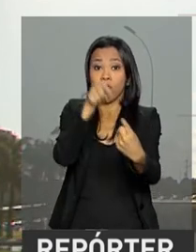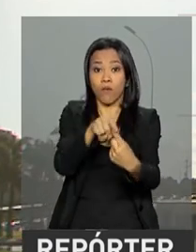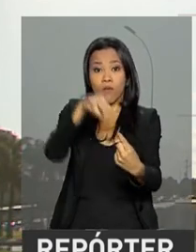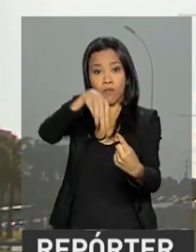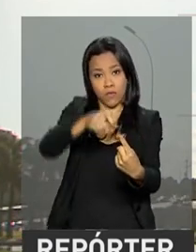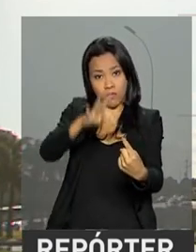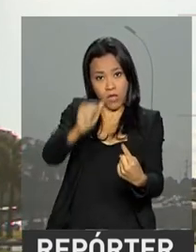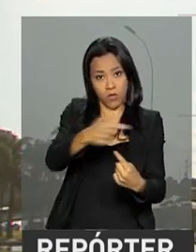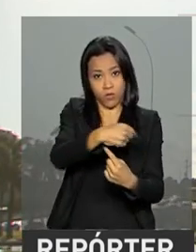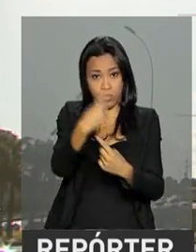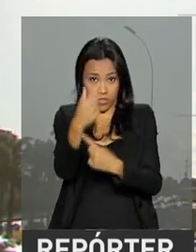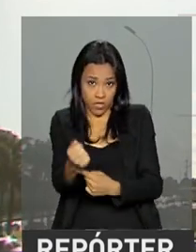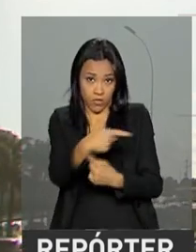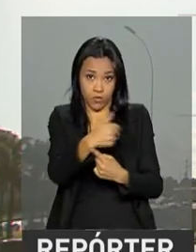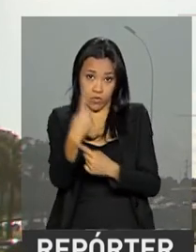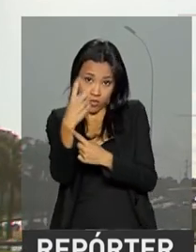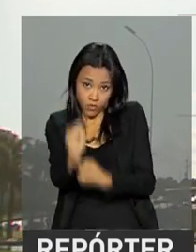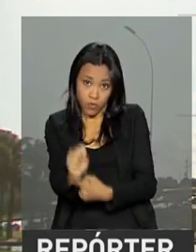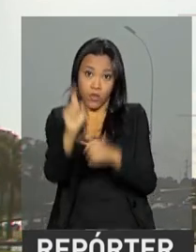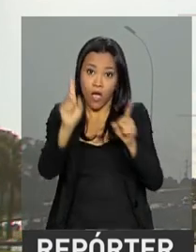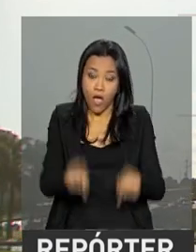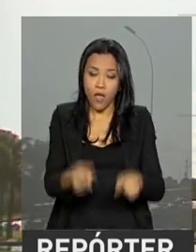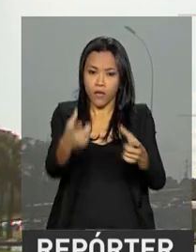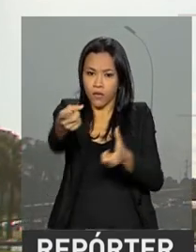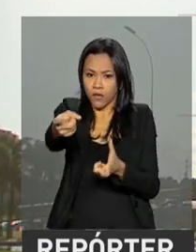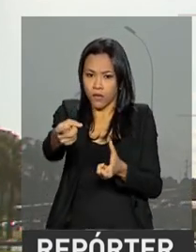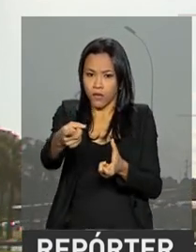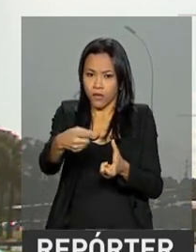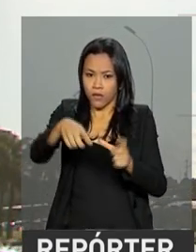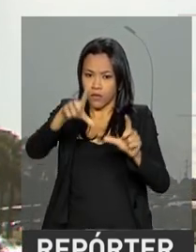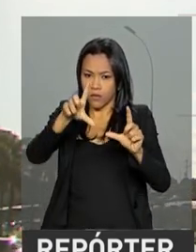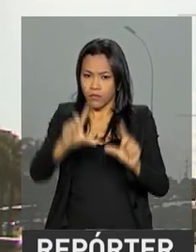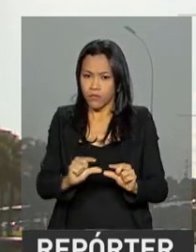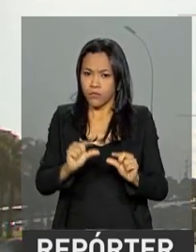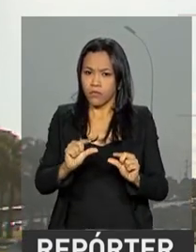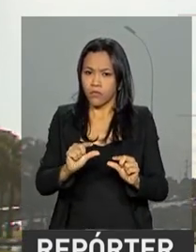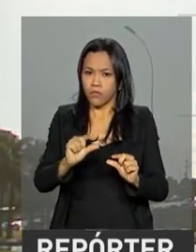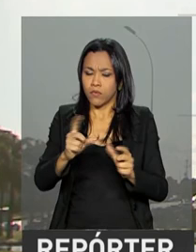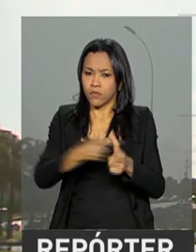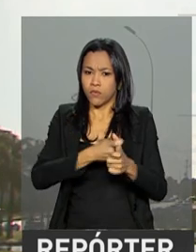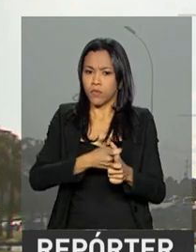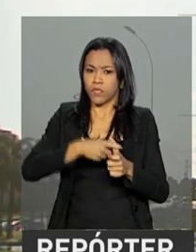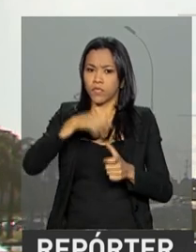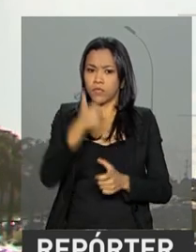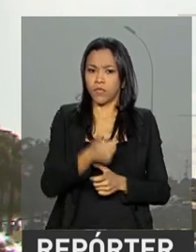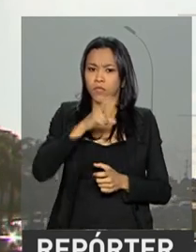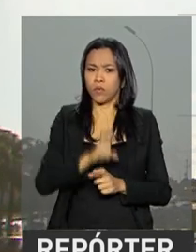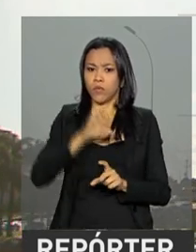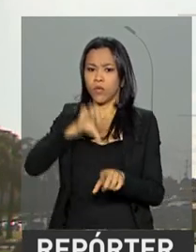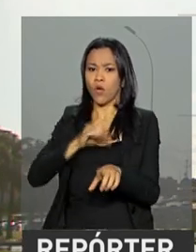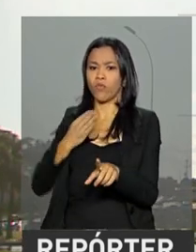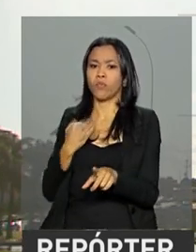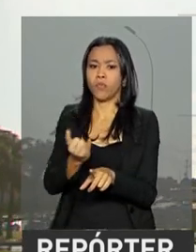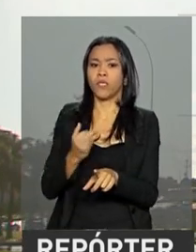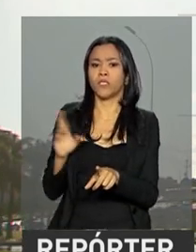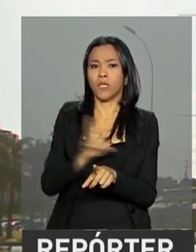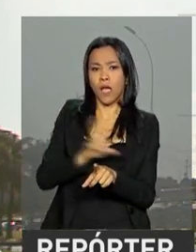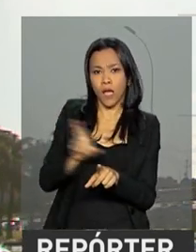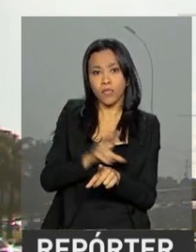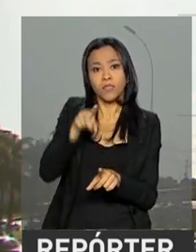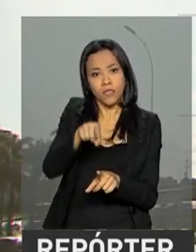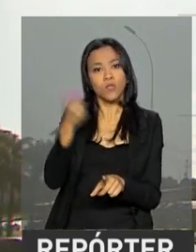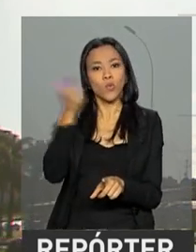e 2018 serão de déficit de 159 bilhões de reais a revisão garante a